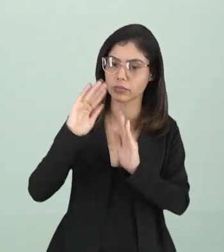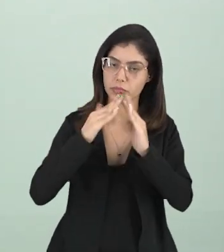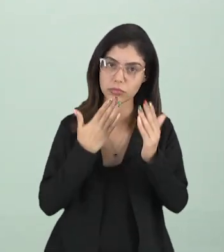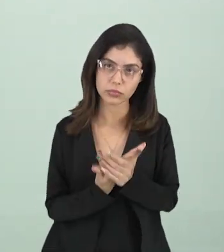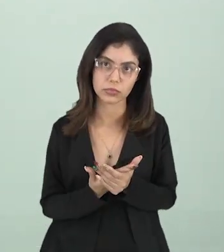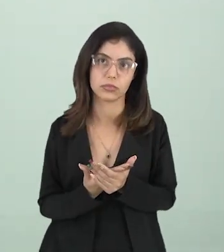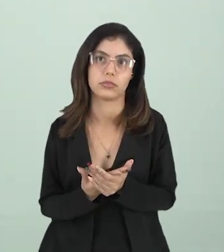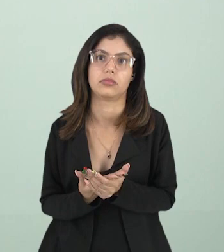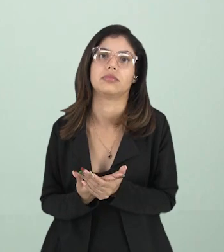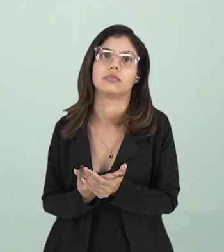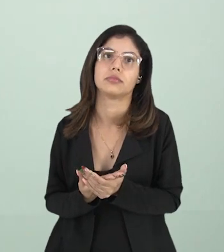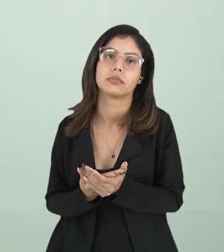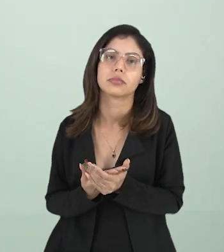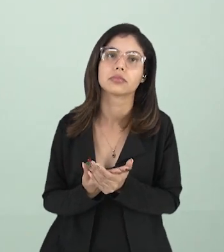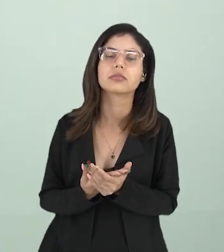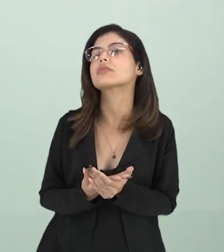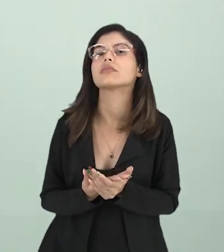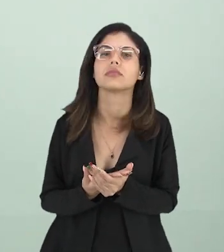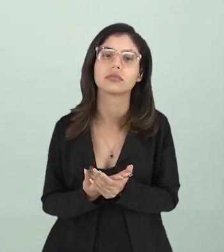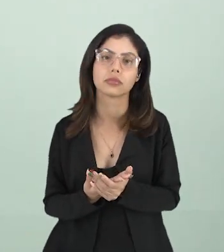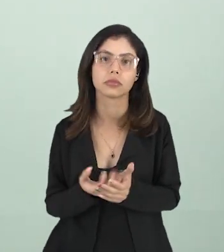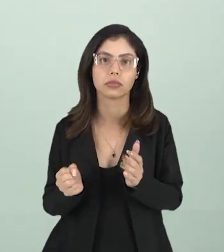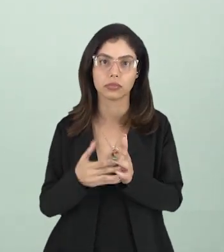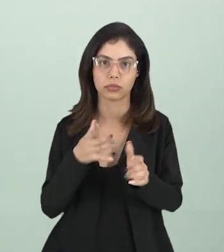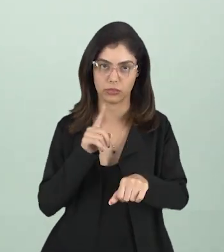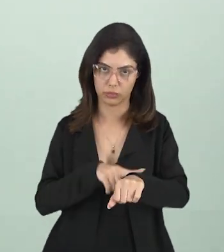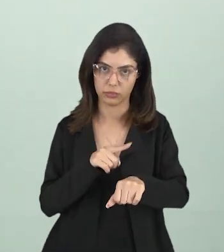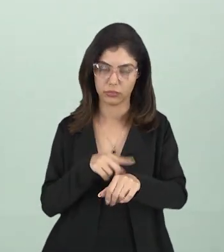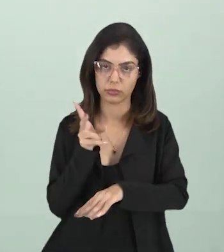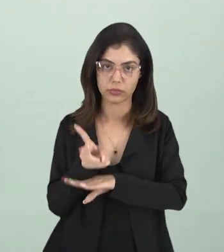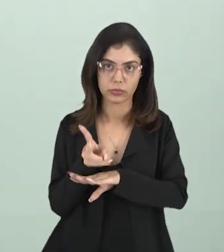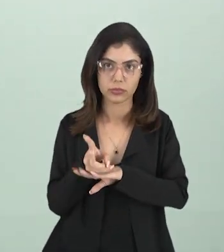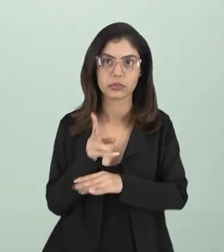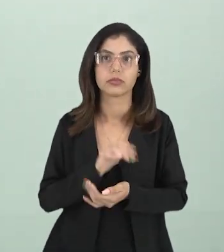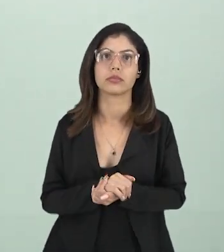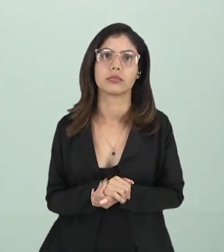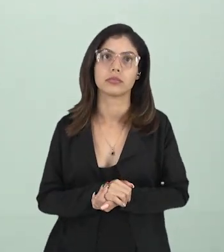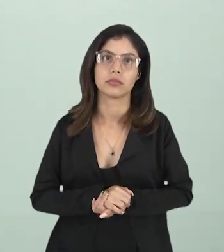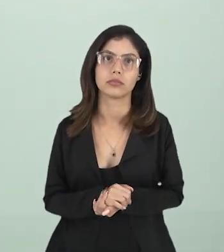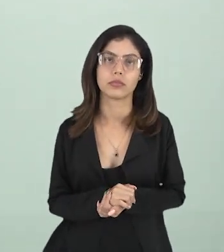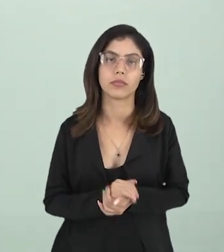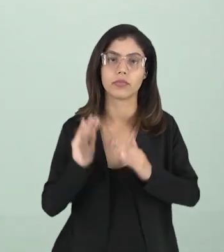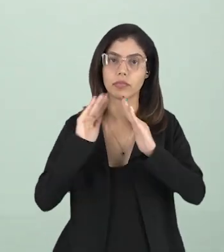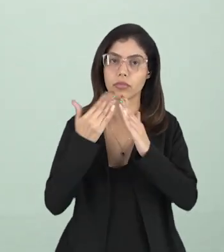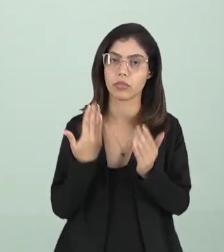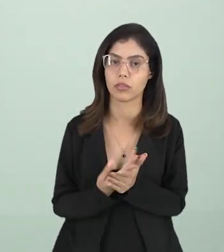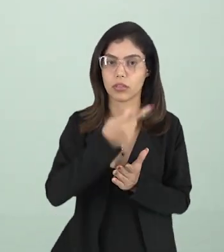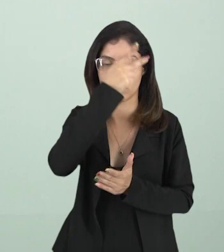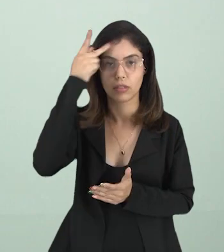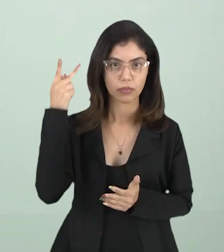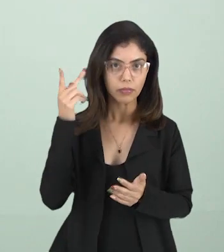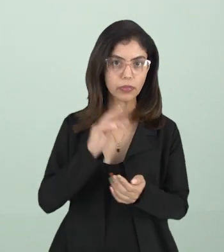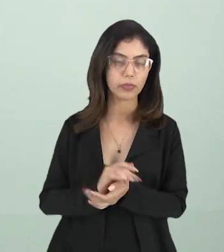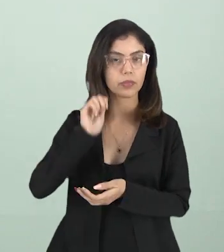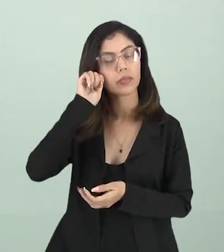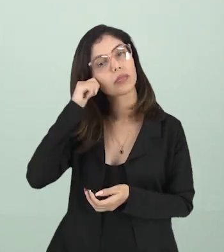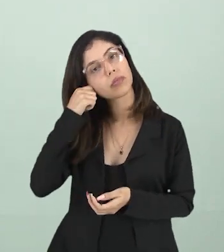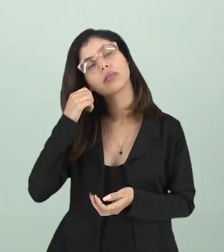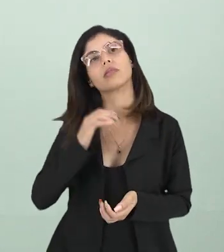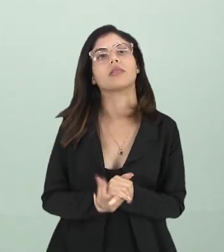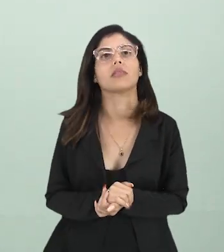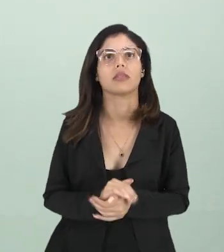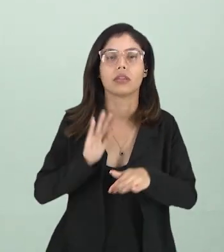né, muito tempo mesmo. Então, quando se criou escolas, eram escolas só para pessoas negras, escolas com uma